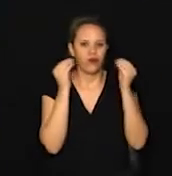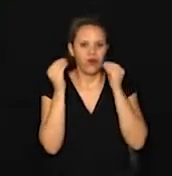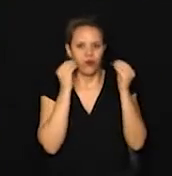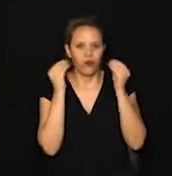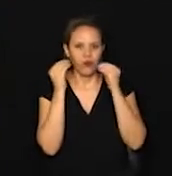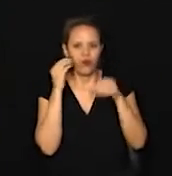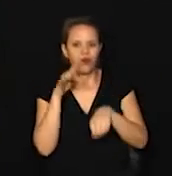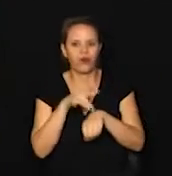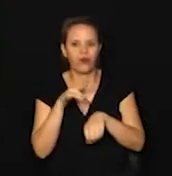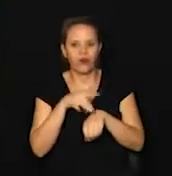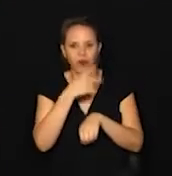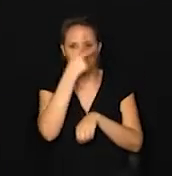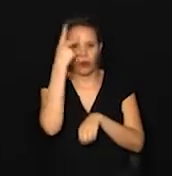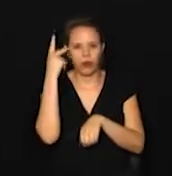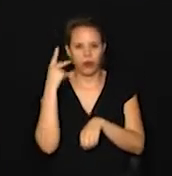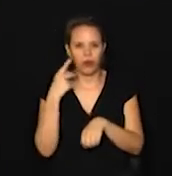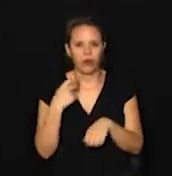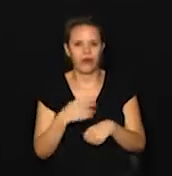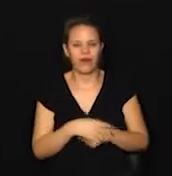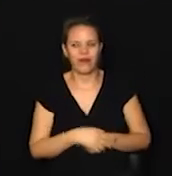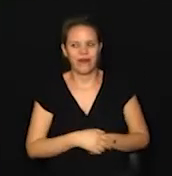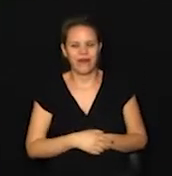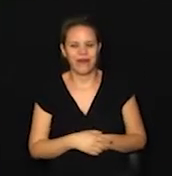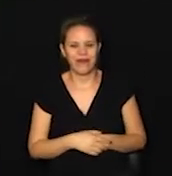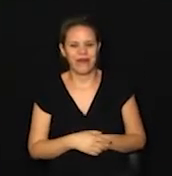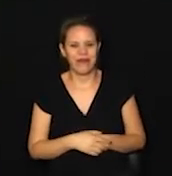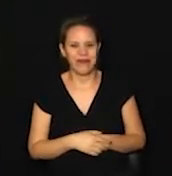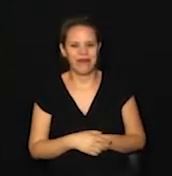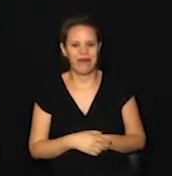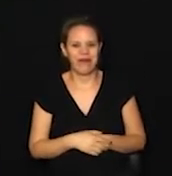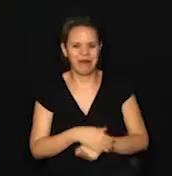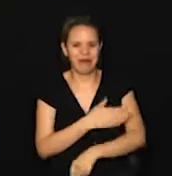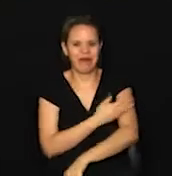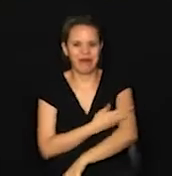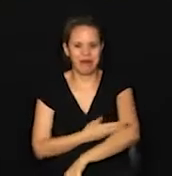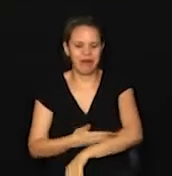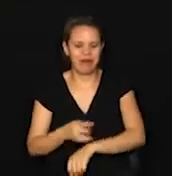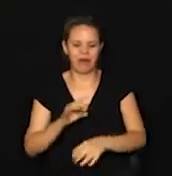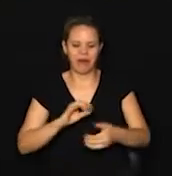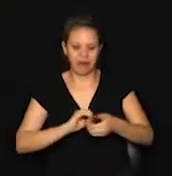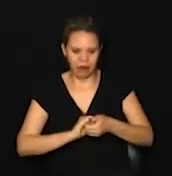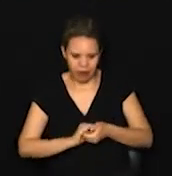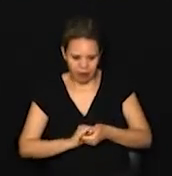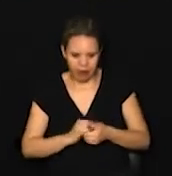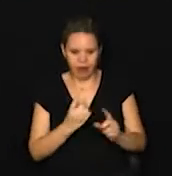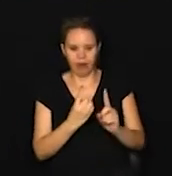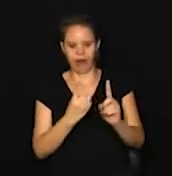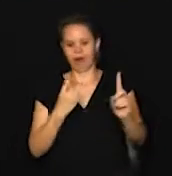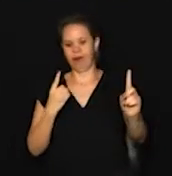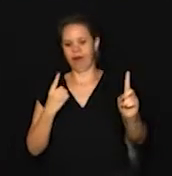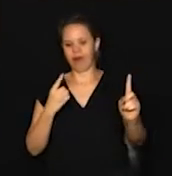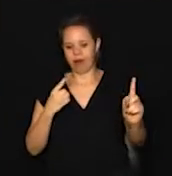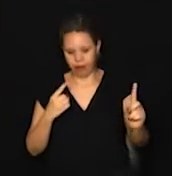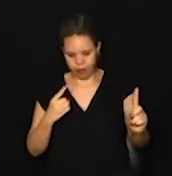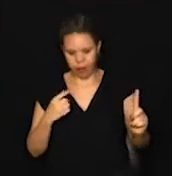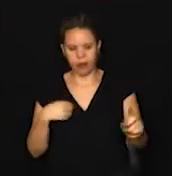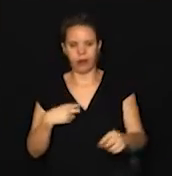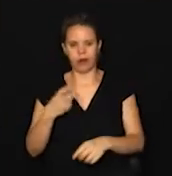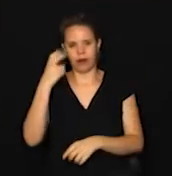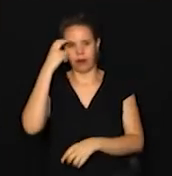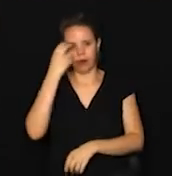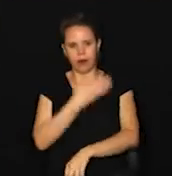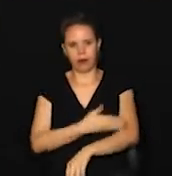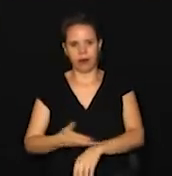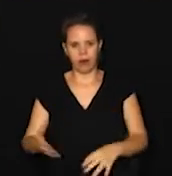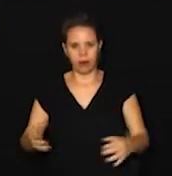né? As pessoas, o brasileiro não tem esse costume de só cumprimentar, como se diz, da nossa cultura, né? A gente